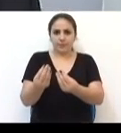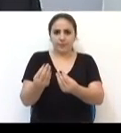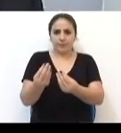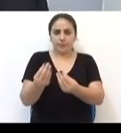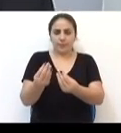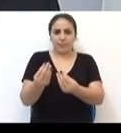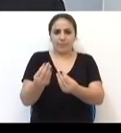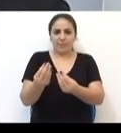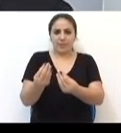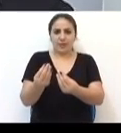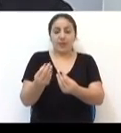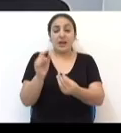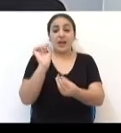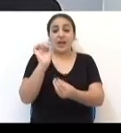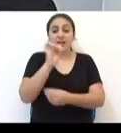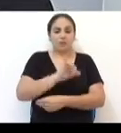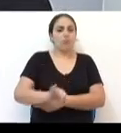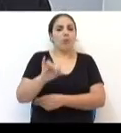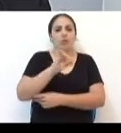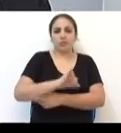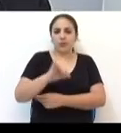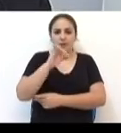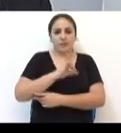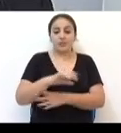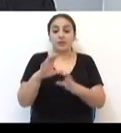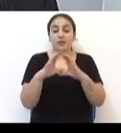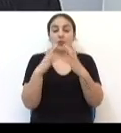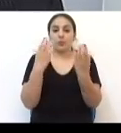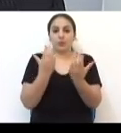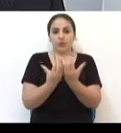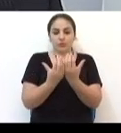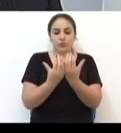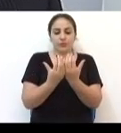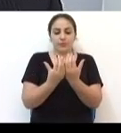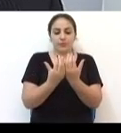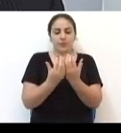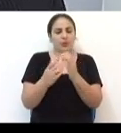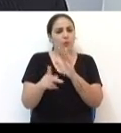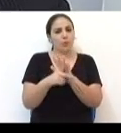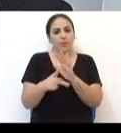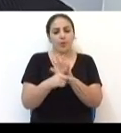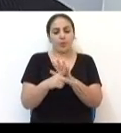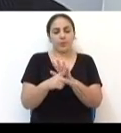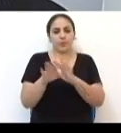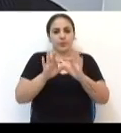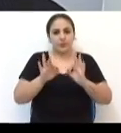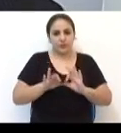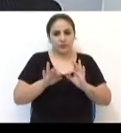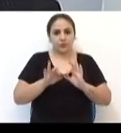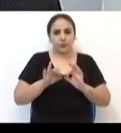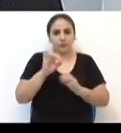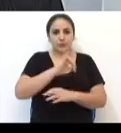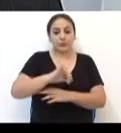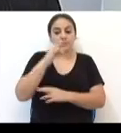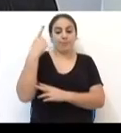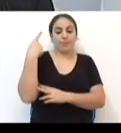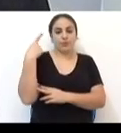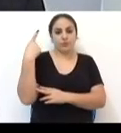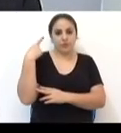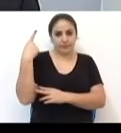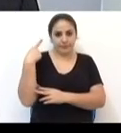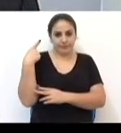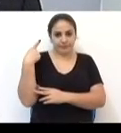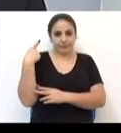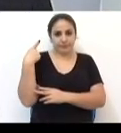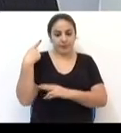casa foi projetos de importância da comunidade. Não foi projetos de importância